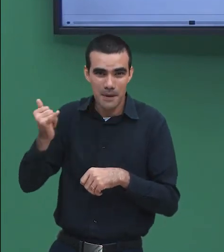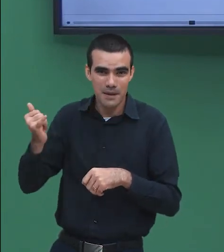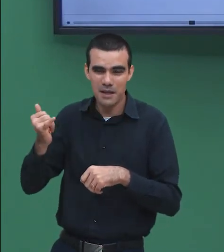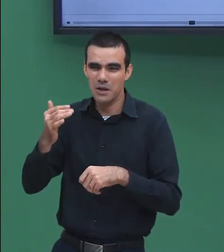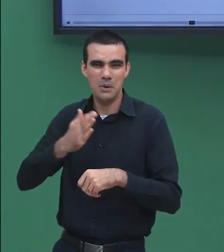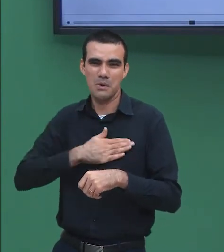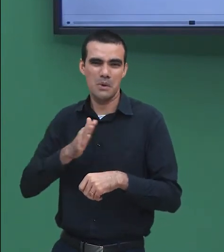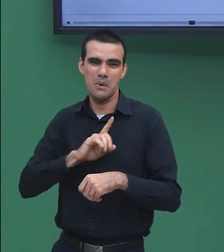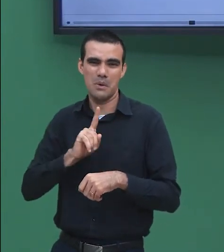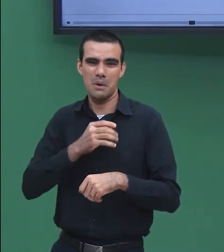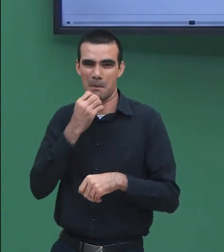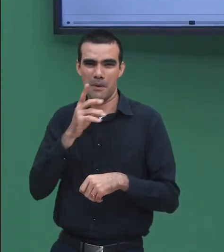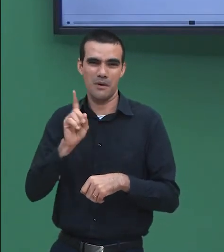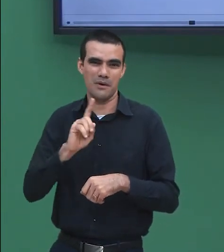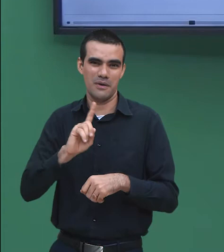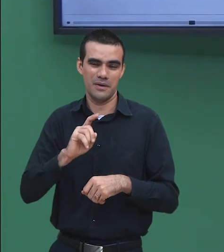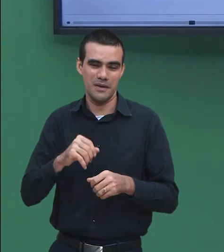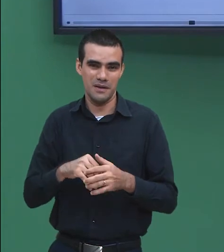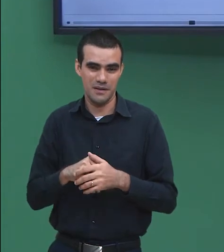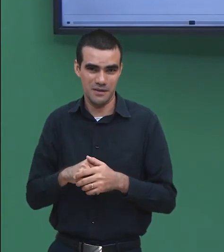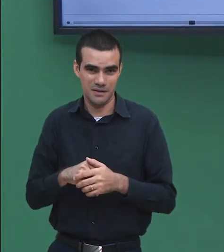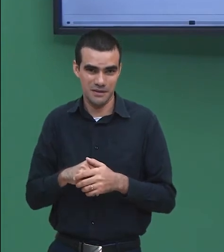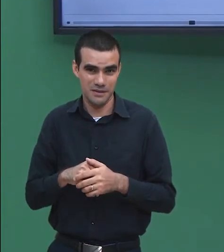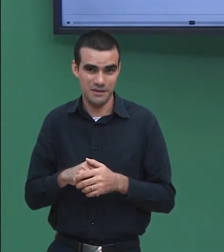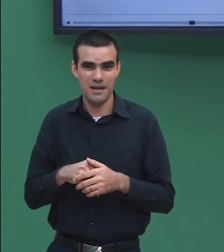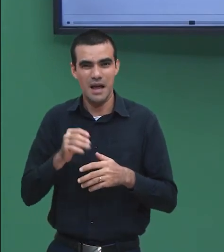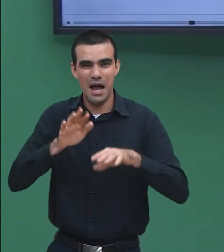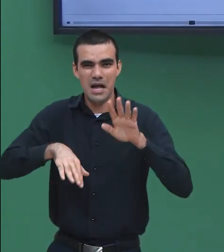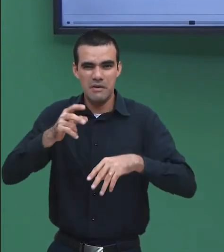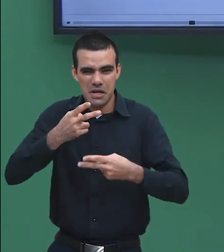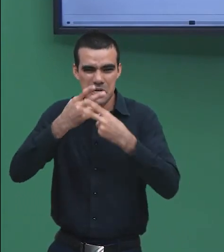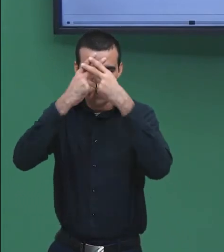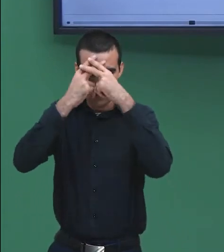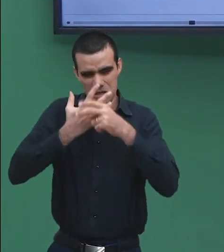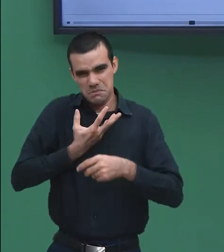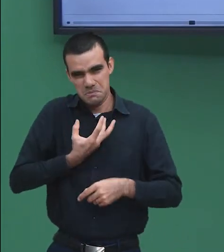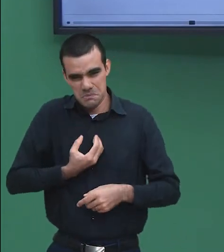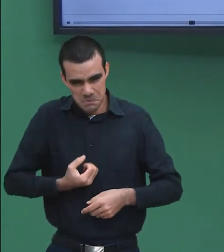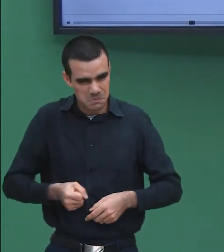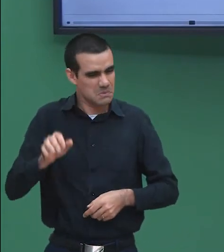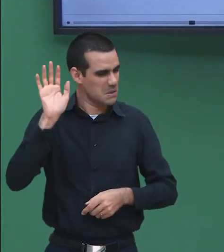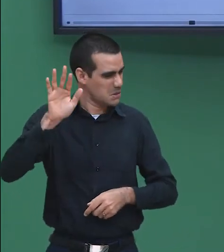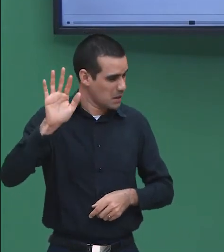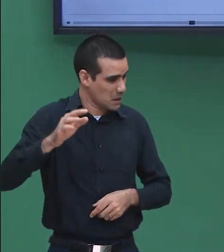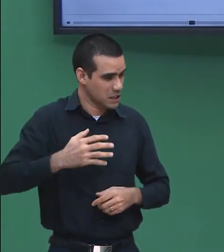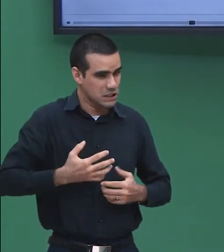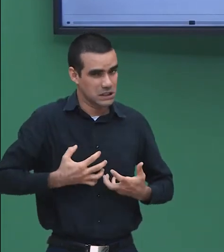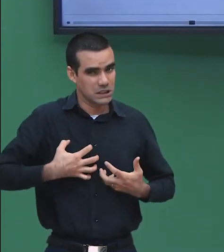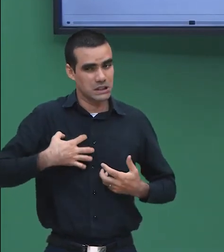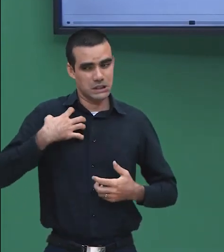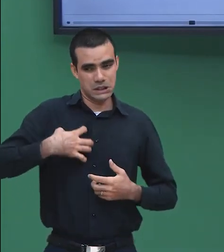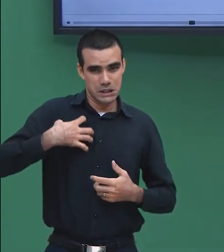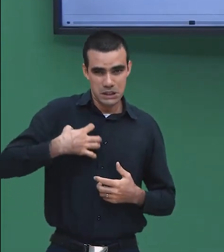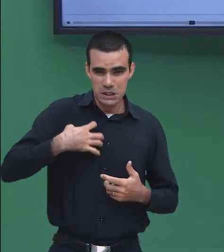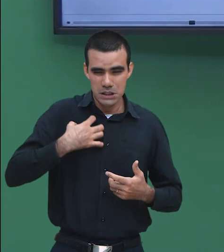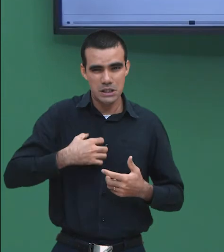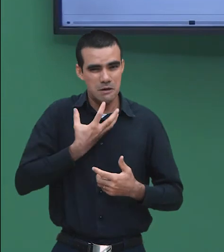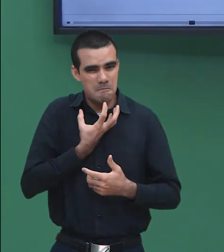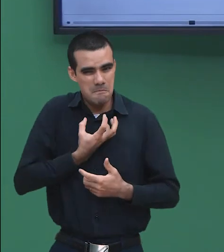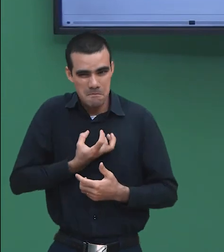para a gente. Então, olha aí, quem às vezes guarda demais rancor, que vai virando raiva, que vai